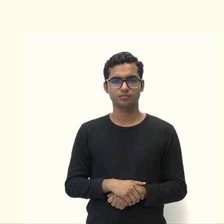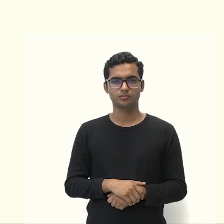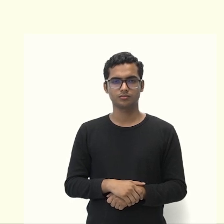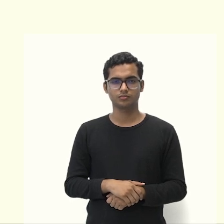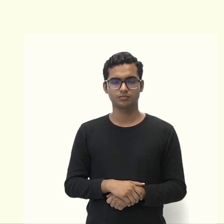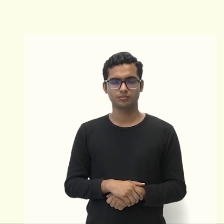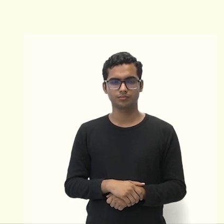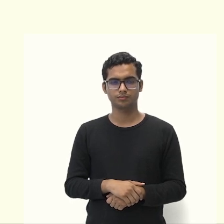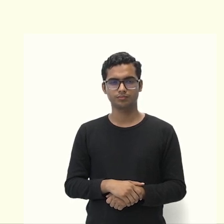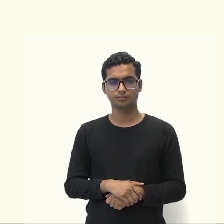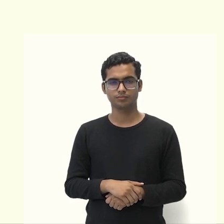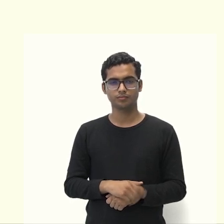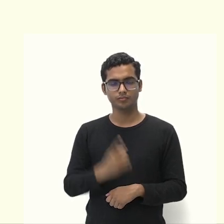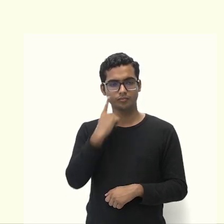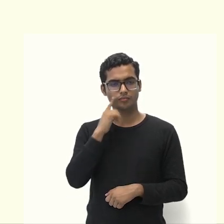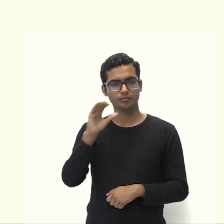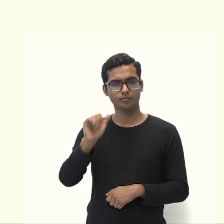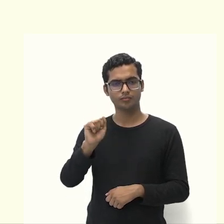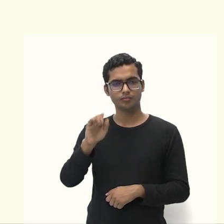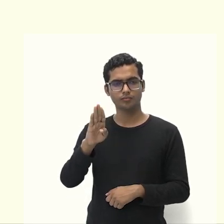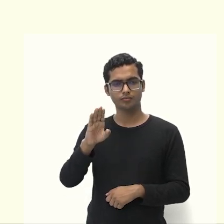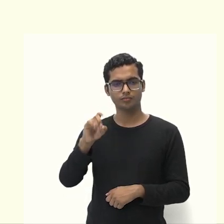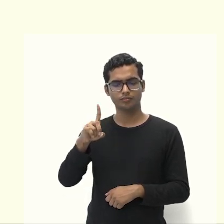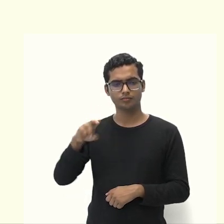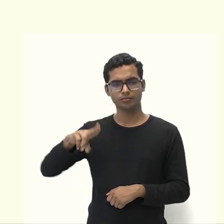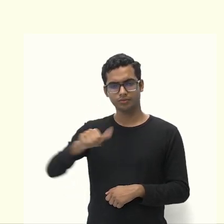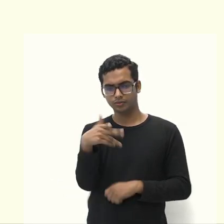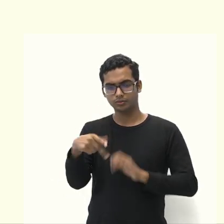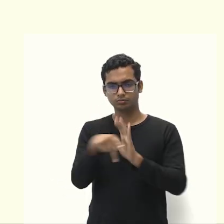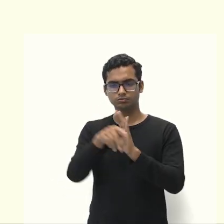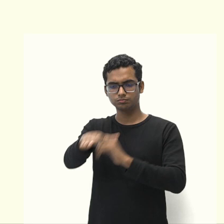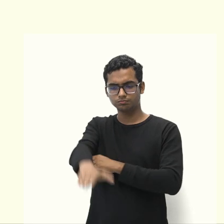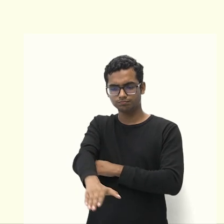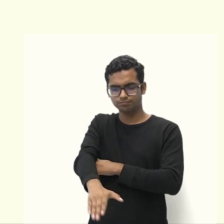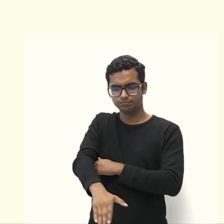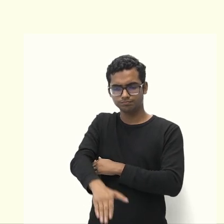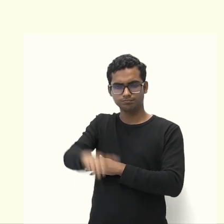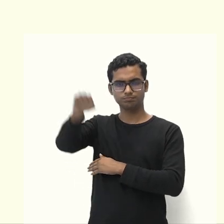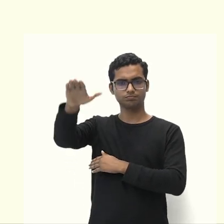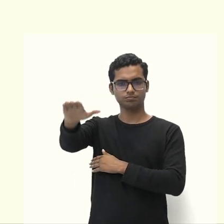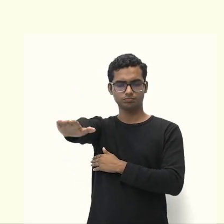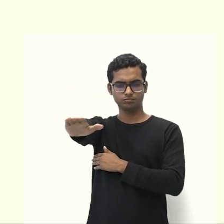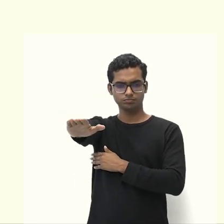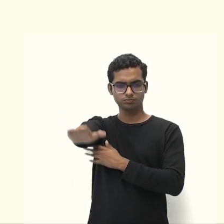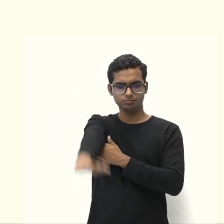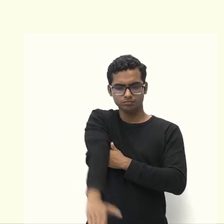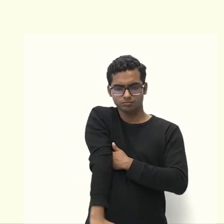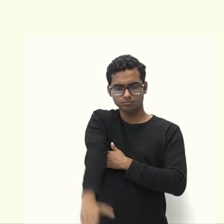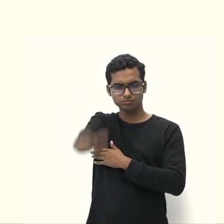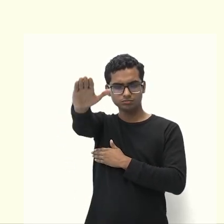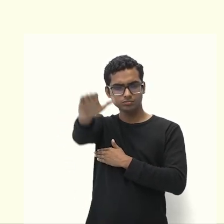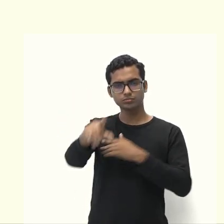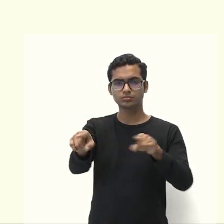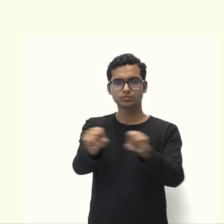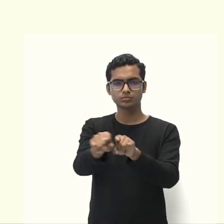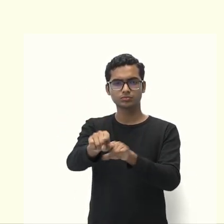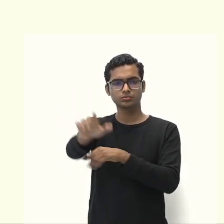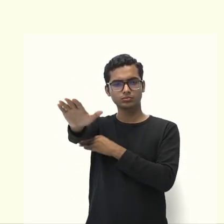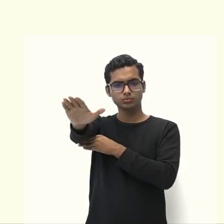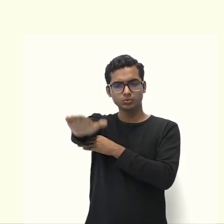A abdução é o movimento para longe da linha média do corpo e a adução é o movimento